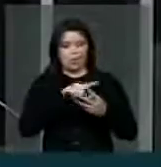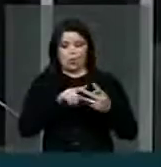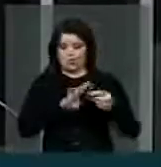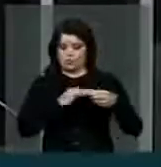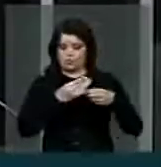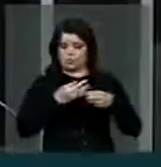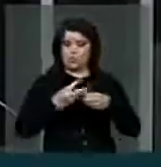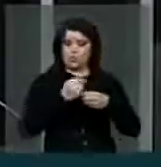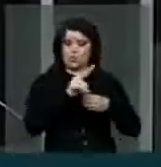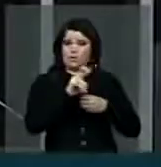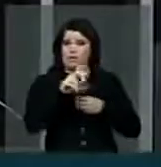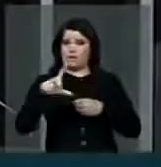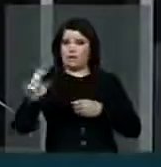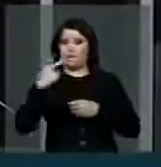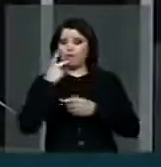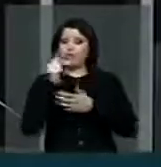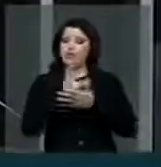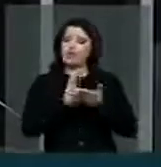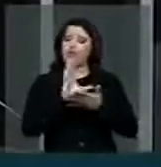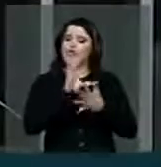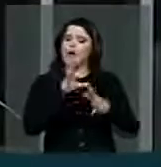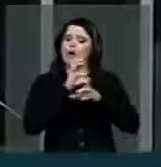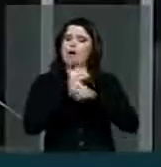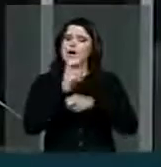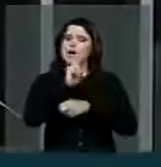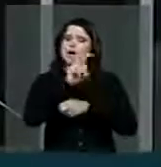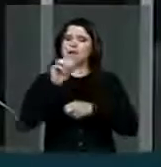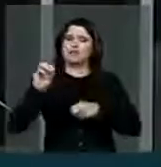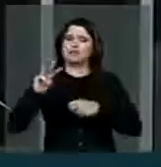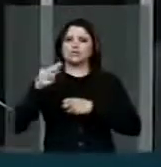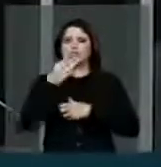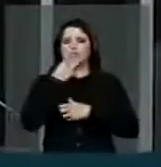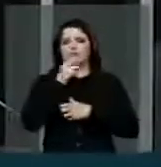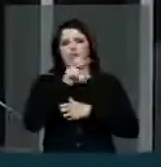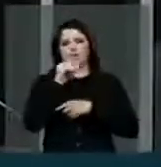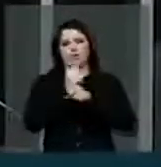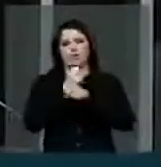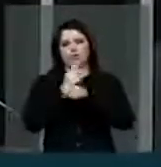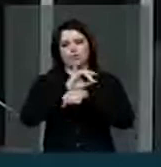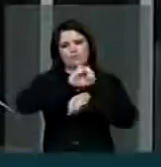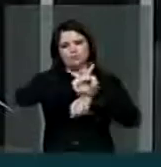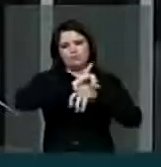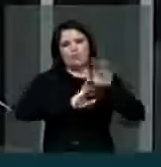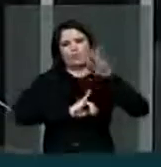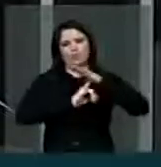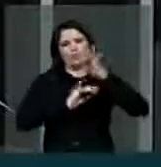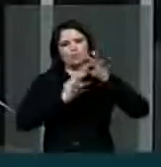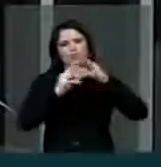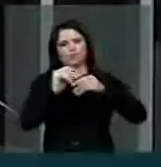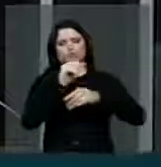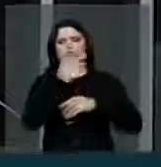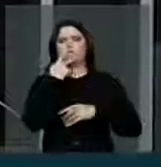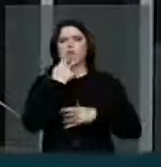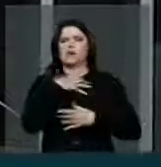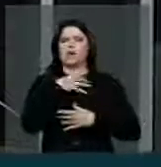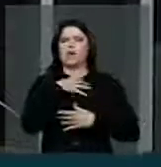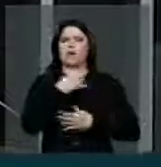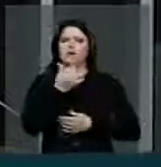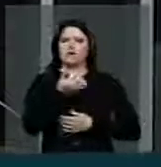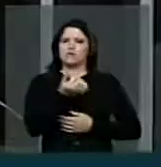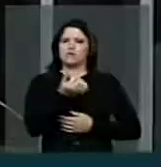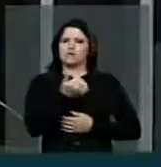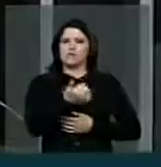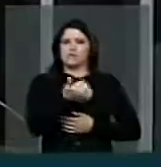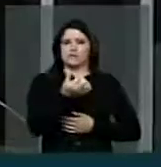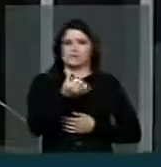municípios, a Vale investirá um total de 500 milhões na construção desses institutos, cerca de 163